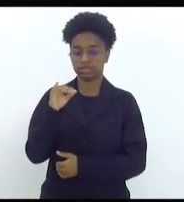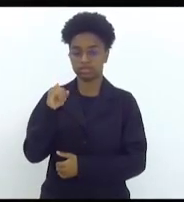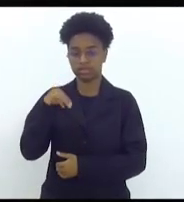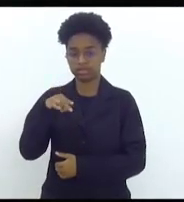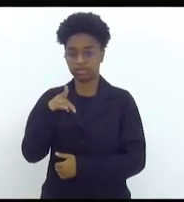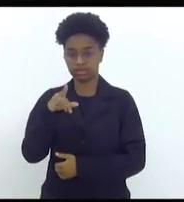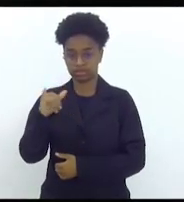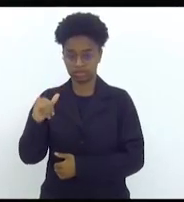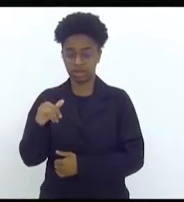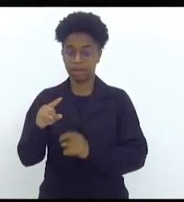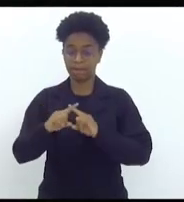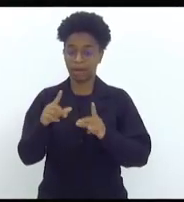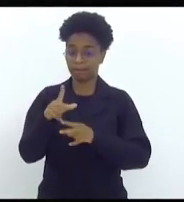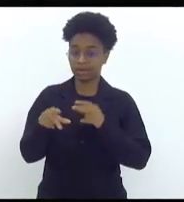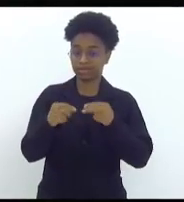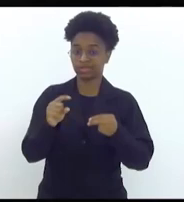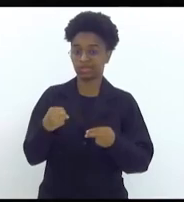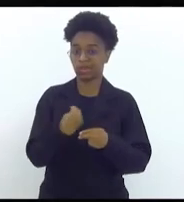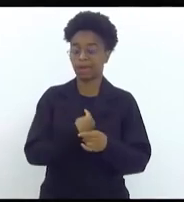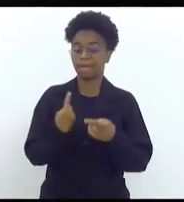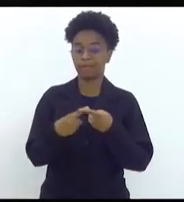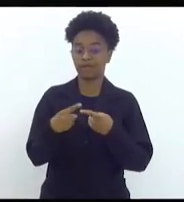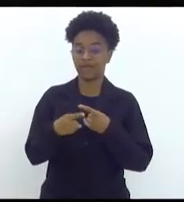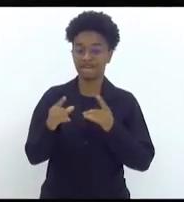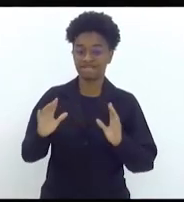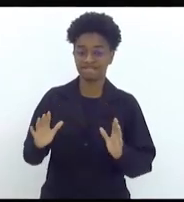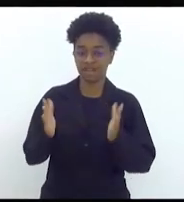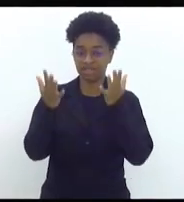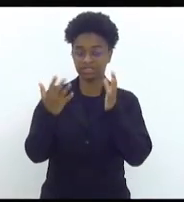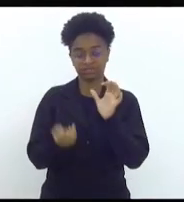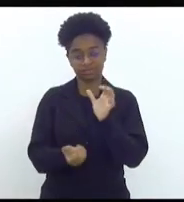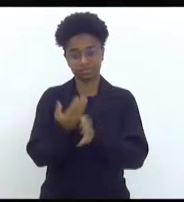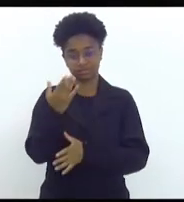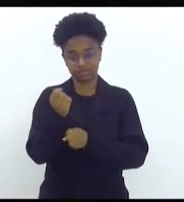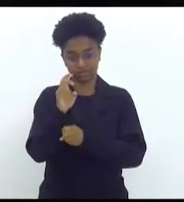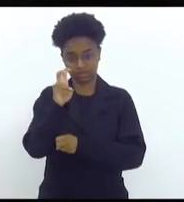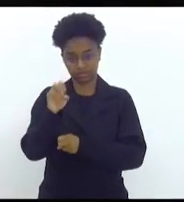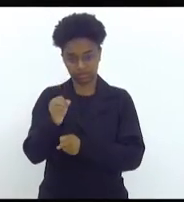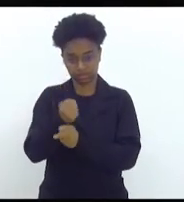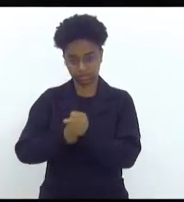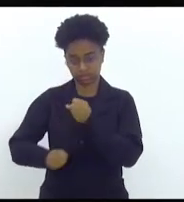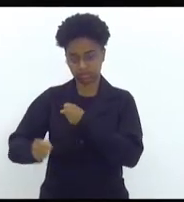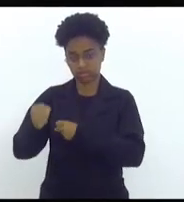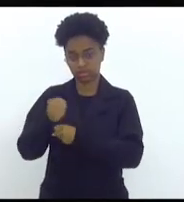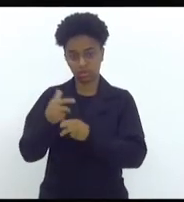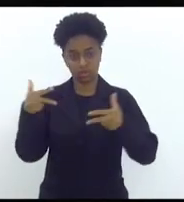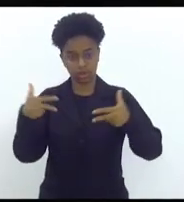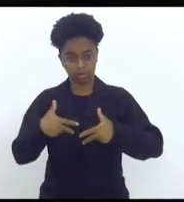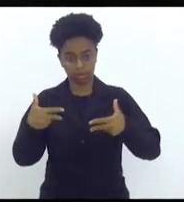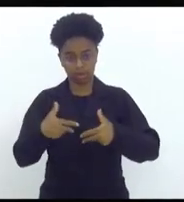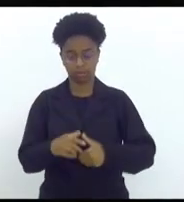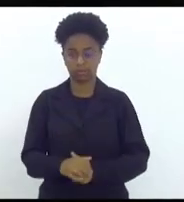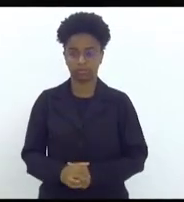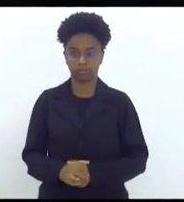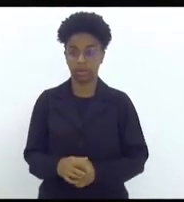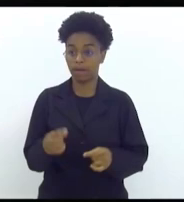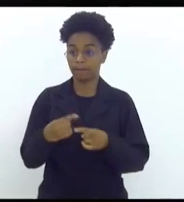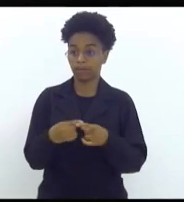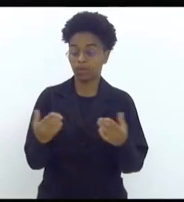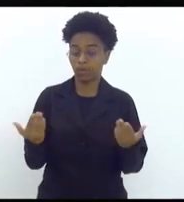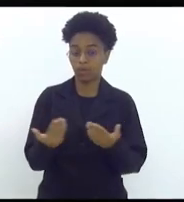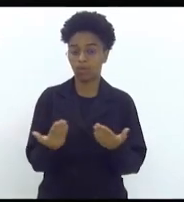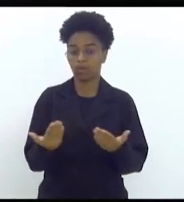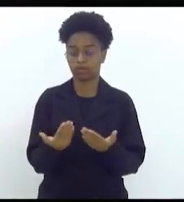nosso porque essa festa é que Funda a 50 anos atrás o Hip Hop que hoje